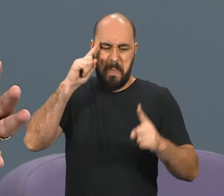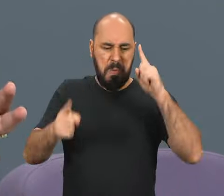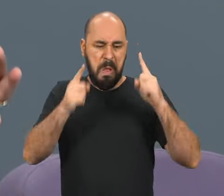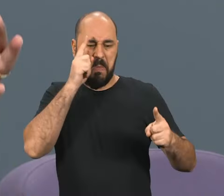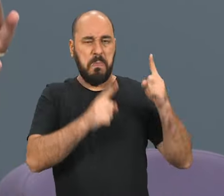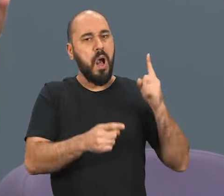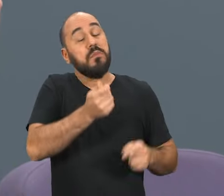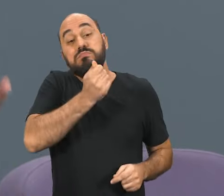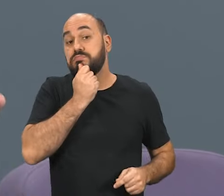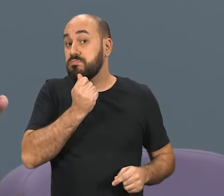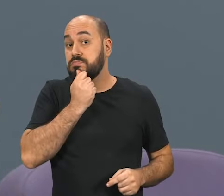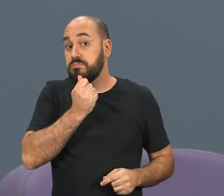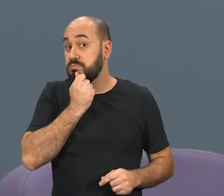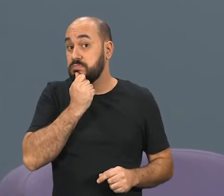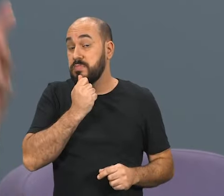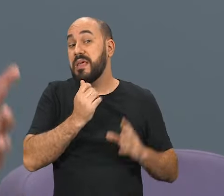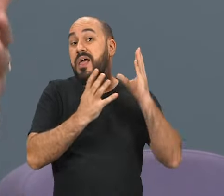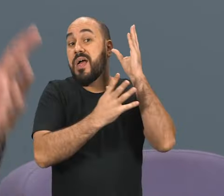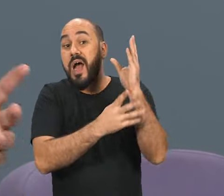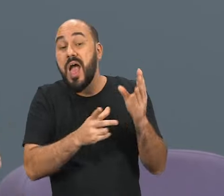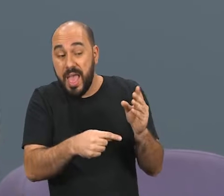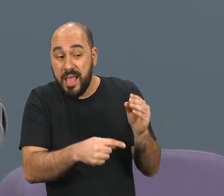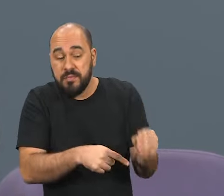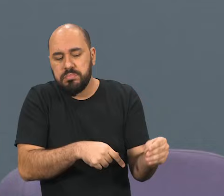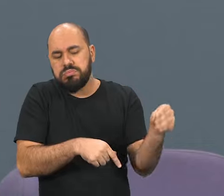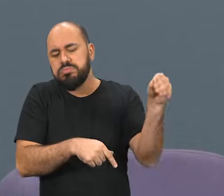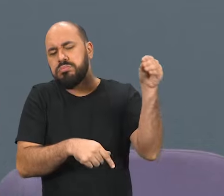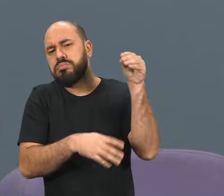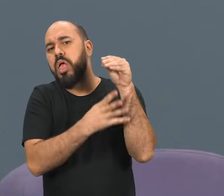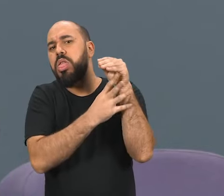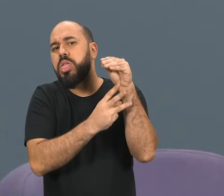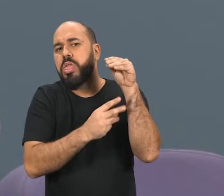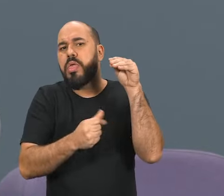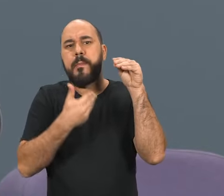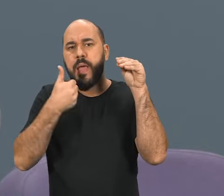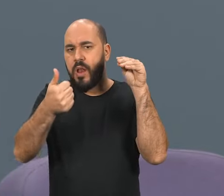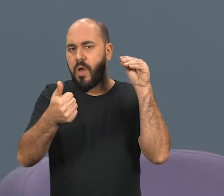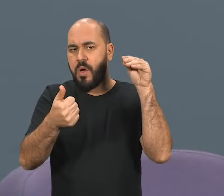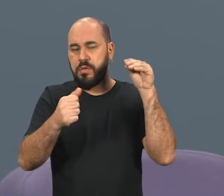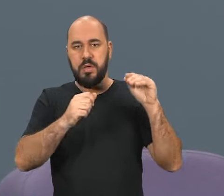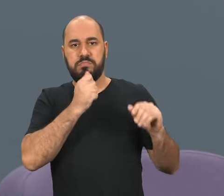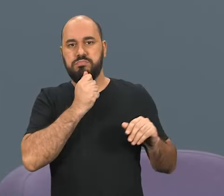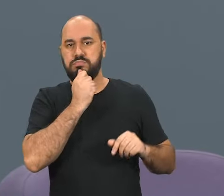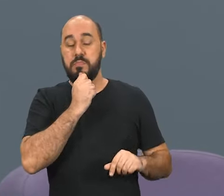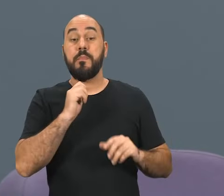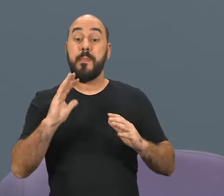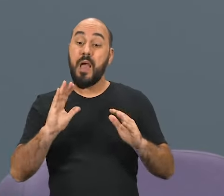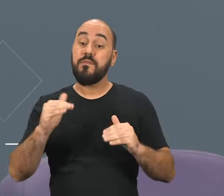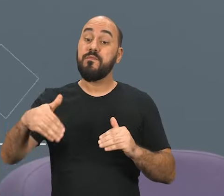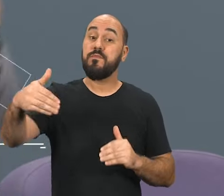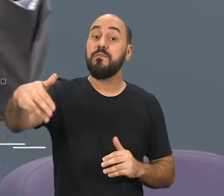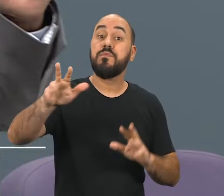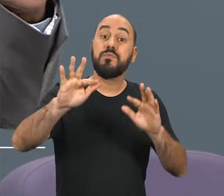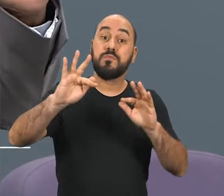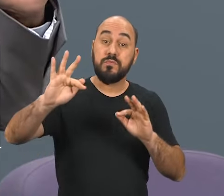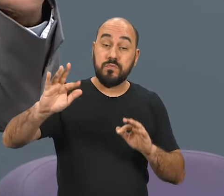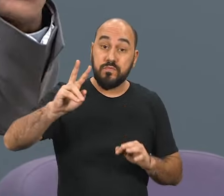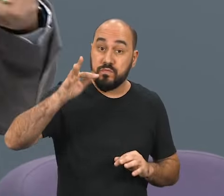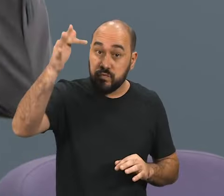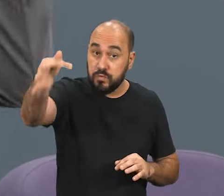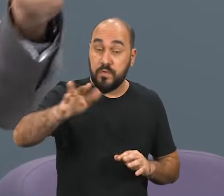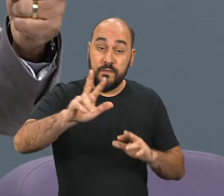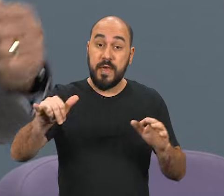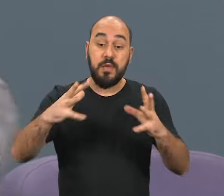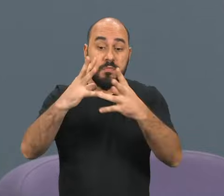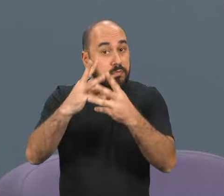Por quê? Porque a ferida mortal ainda não foi totalmente curada, mas será curada totalmente. E quando a ferida mortal